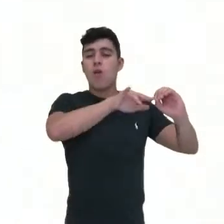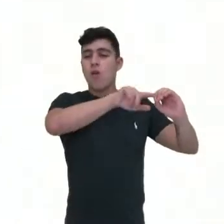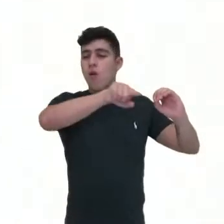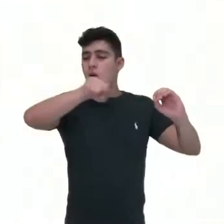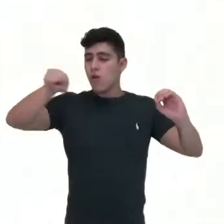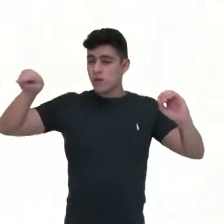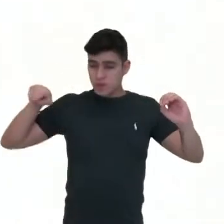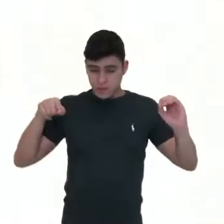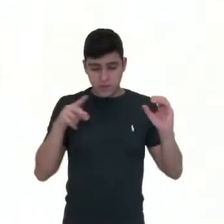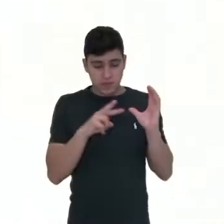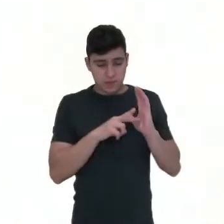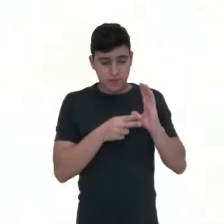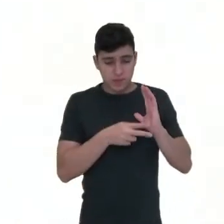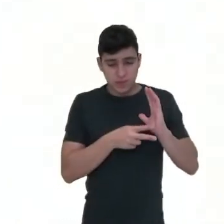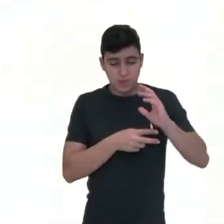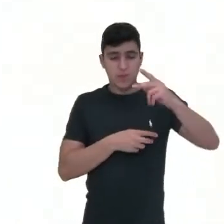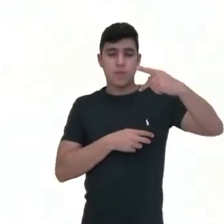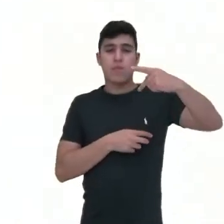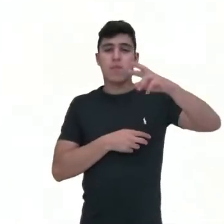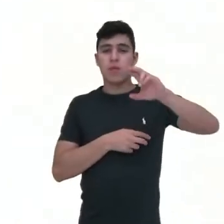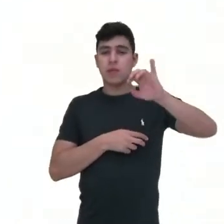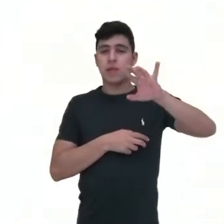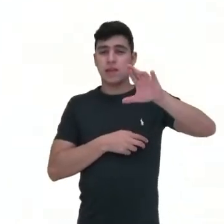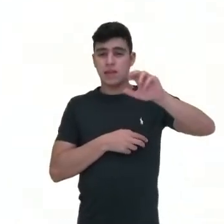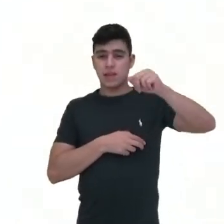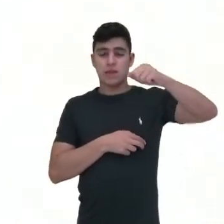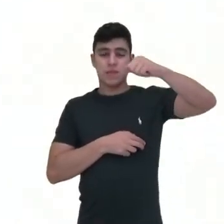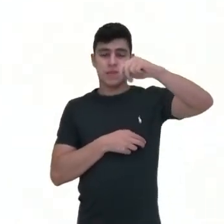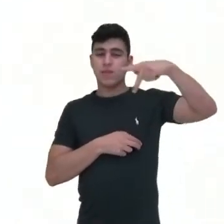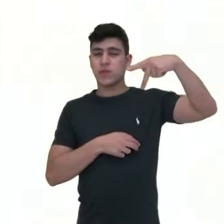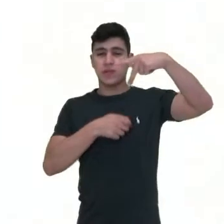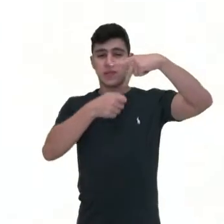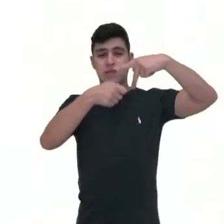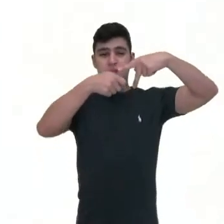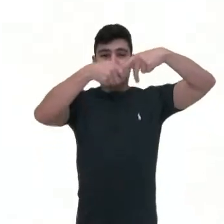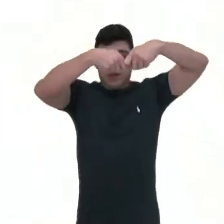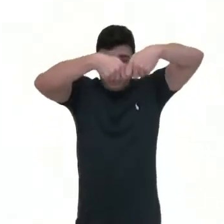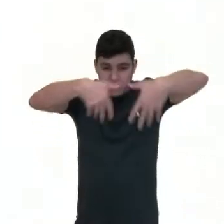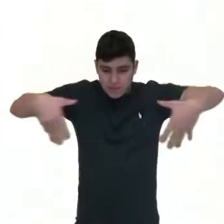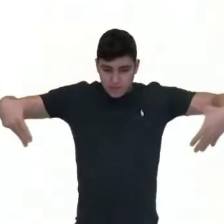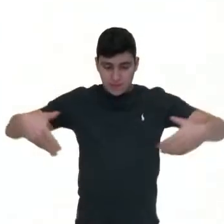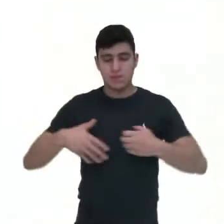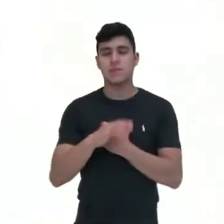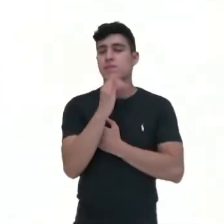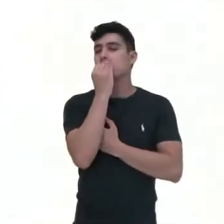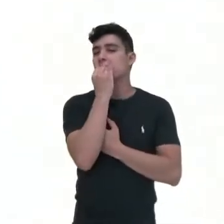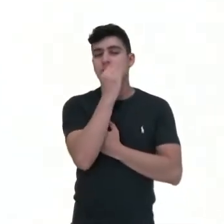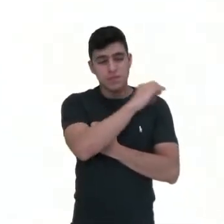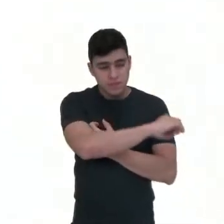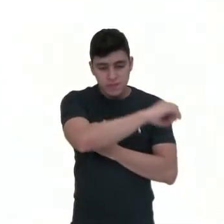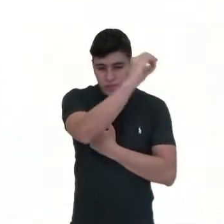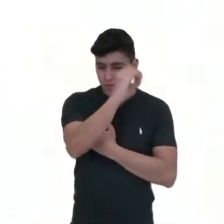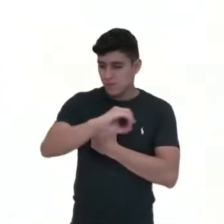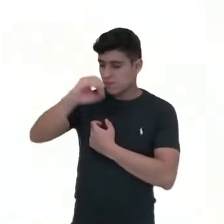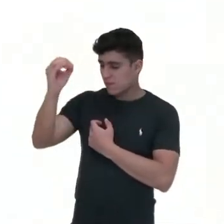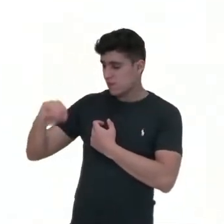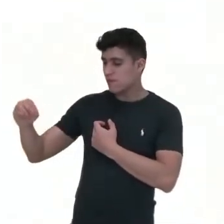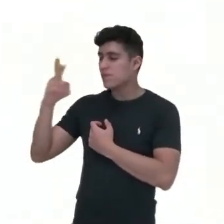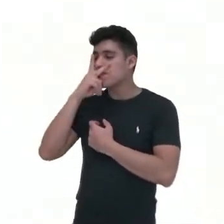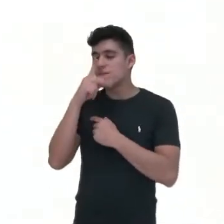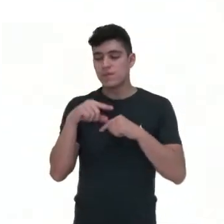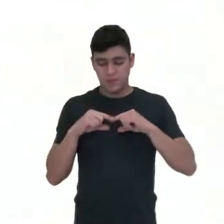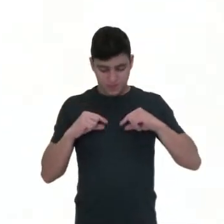a subunidade da proteína. Então vamos pensar que é parecido com um colar de